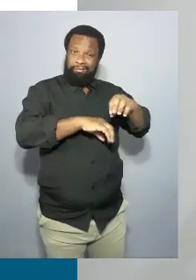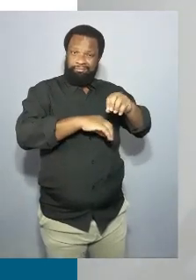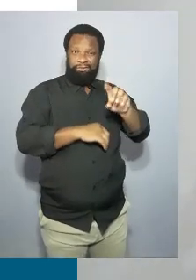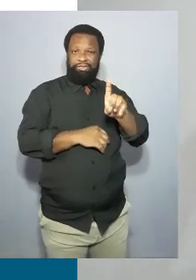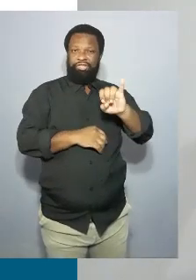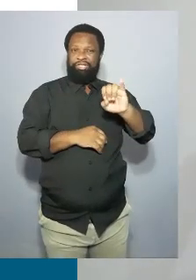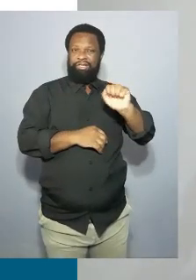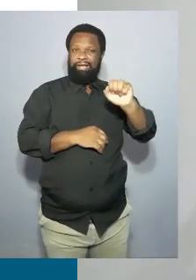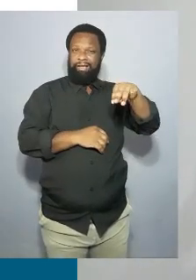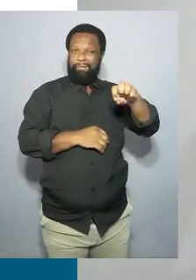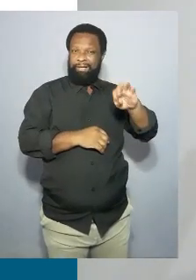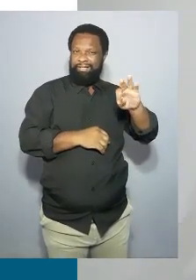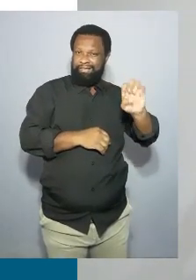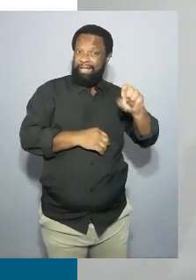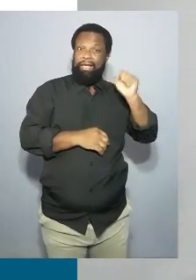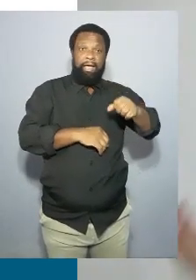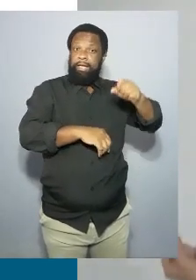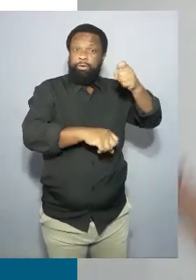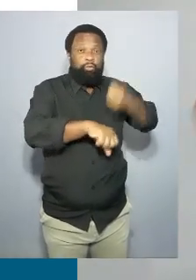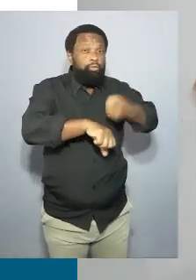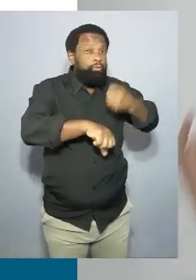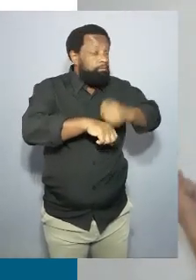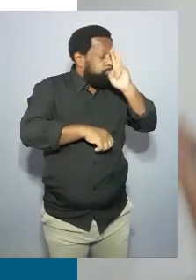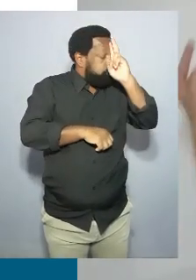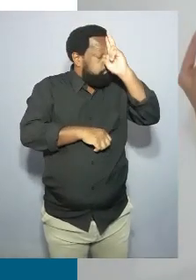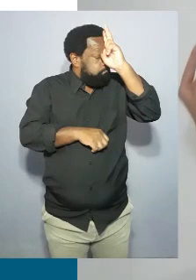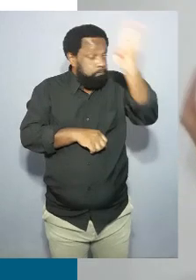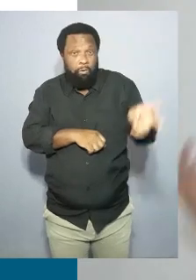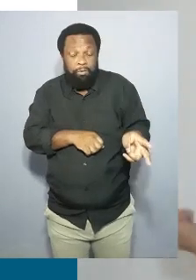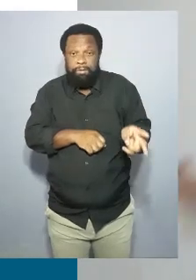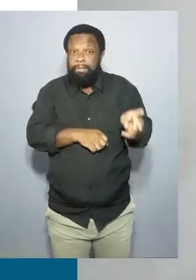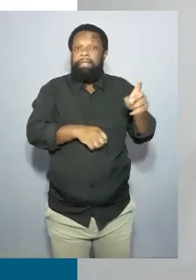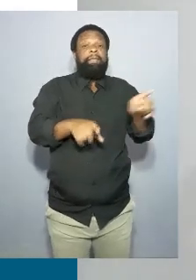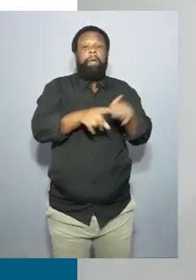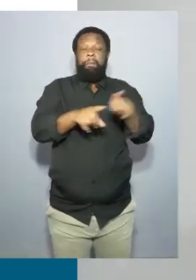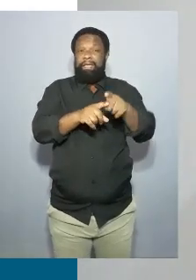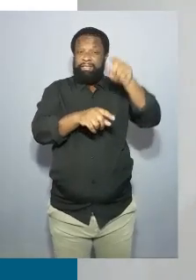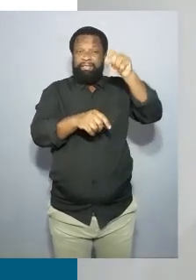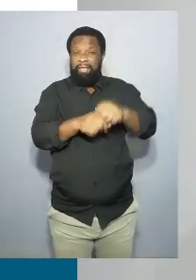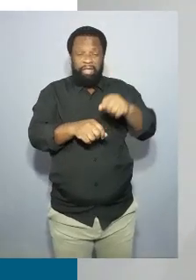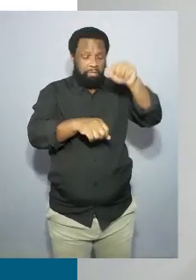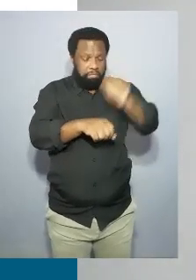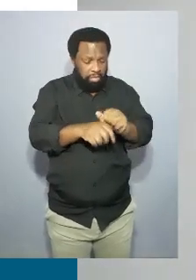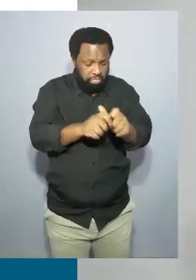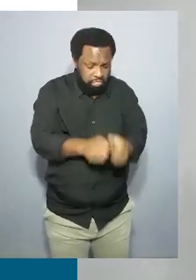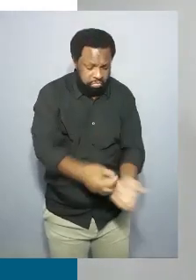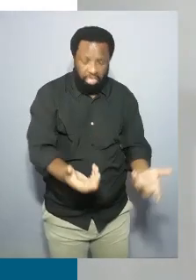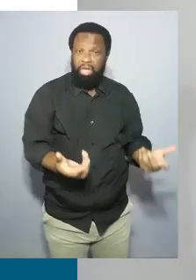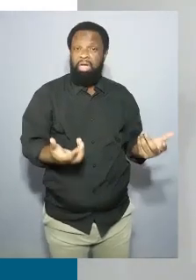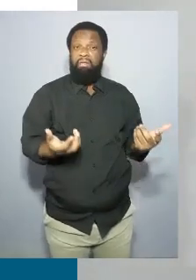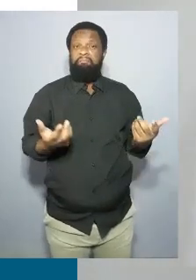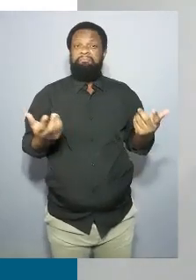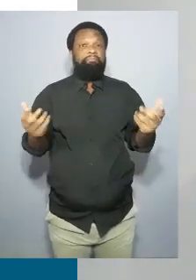é muito duro, então ele tem uma alta dureza e tem uma baixa tenacidade. Ele é muito duro